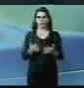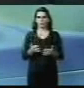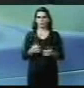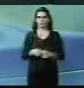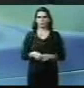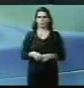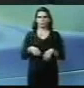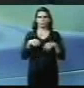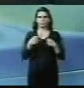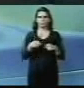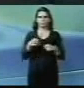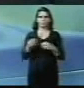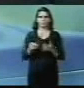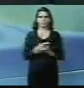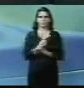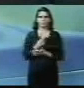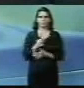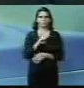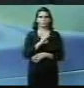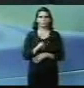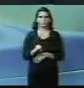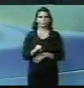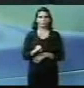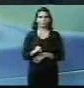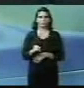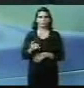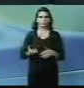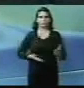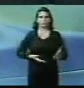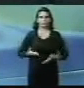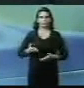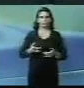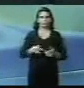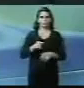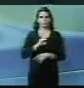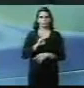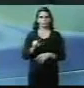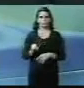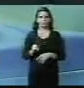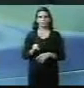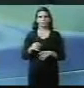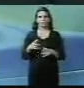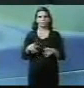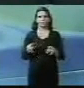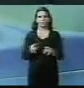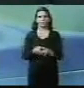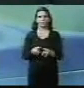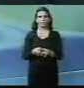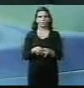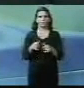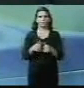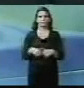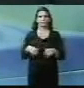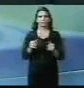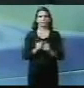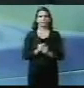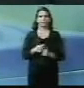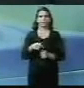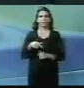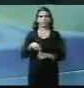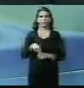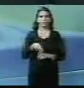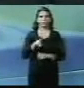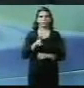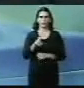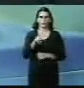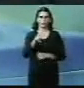que acontece se por um acaso um servidor, ou uma página, ou um serviço não está na cache do servidor de proxy?